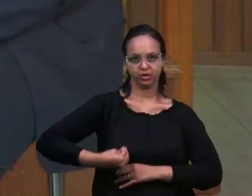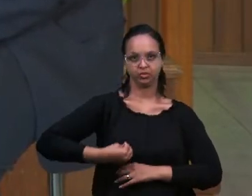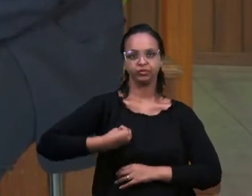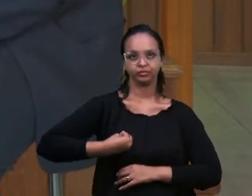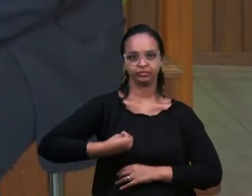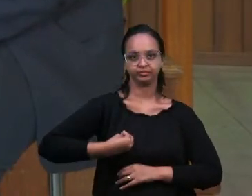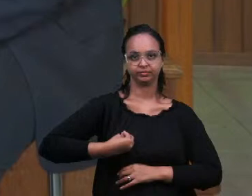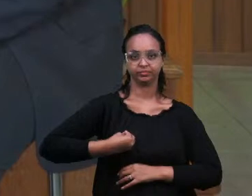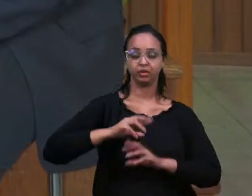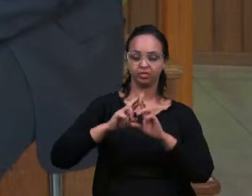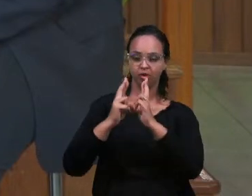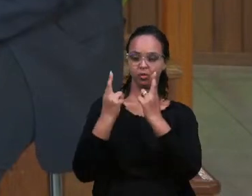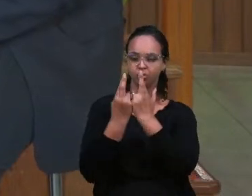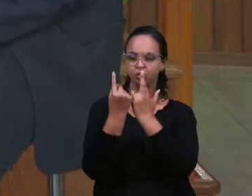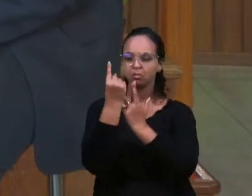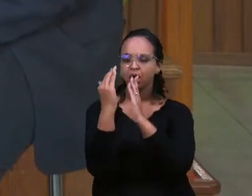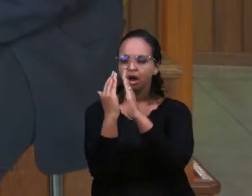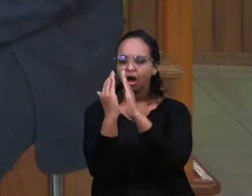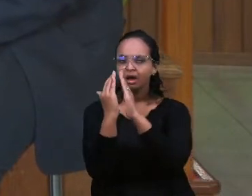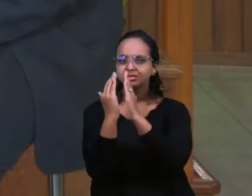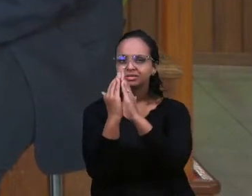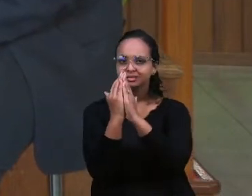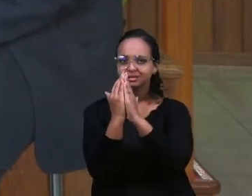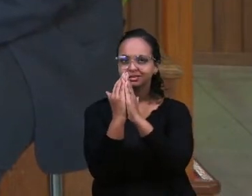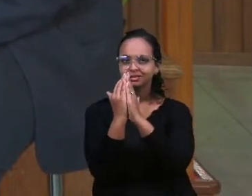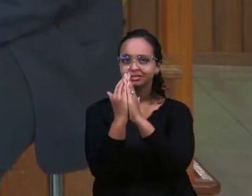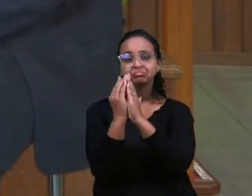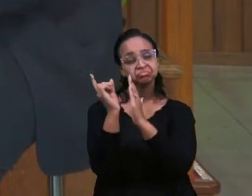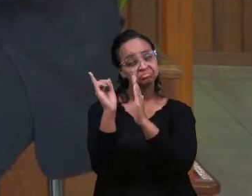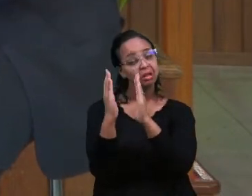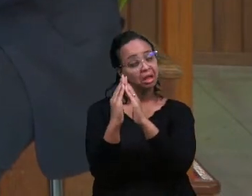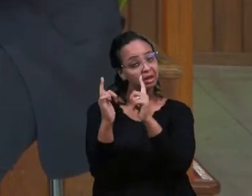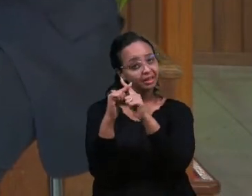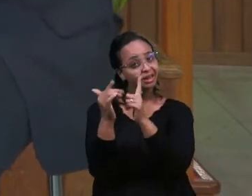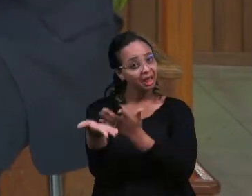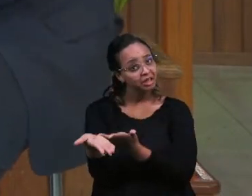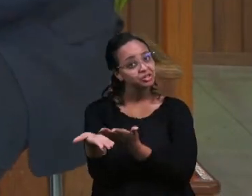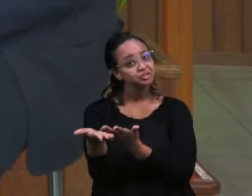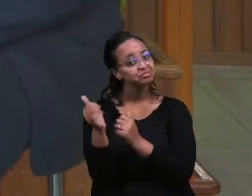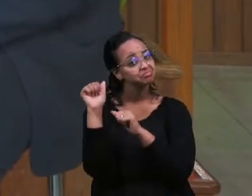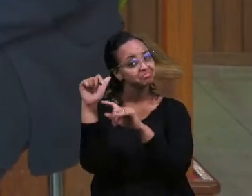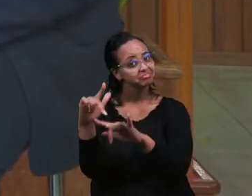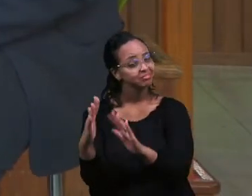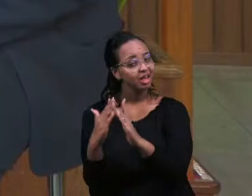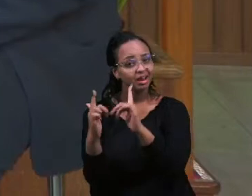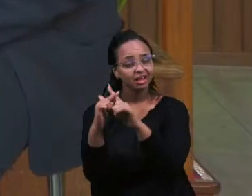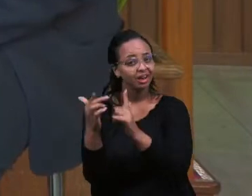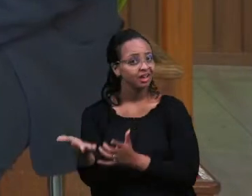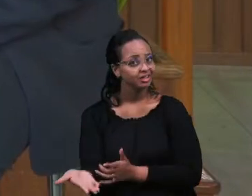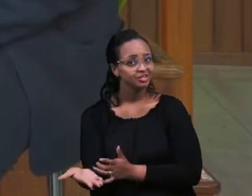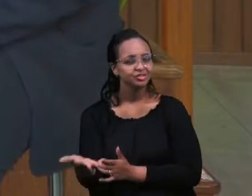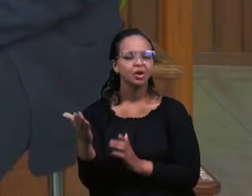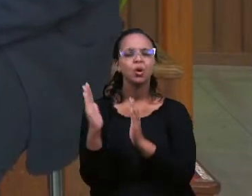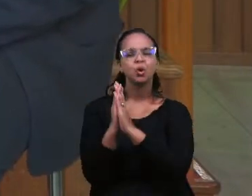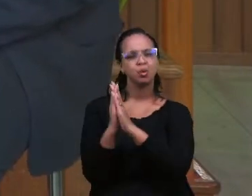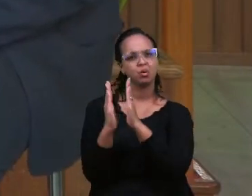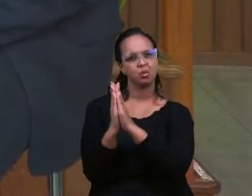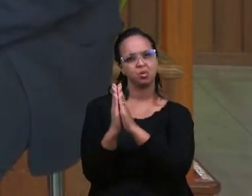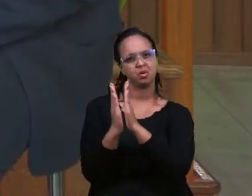reunida em uma casa, ou seja, na igreja, naquele momento, reunida naquela casa, era a igreja do Senhor, e orava por